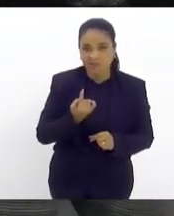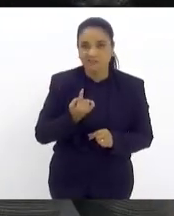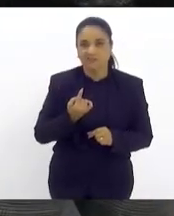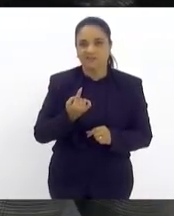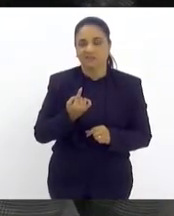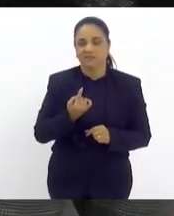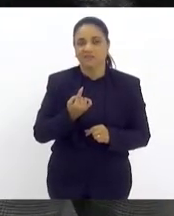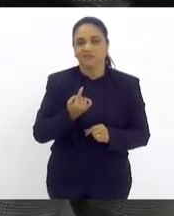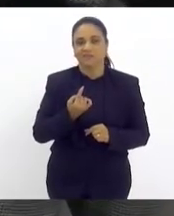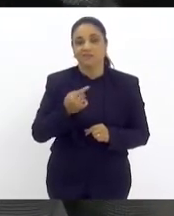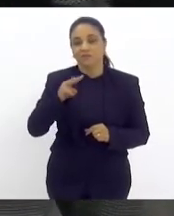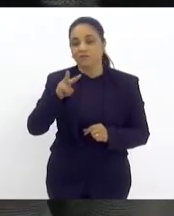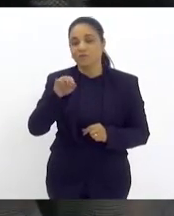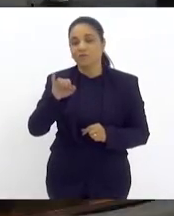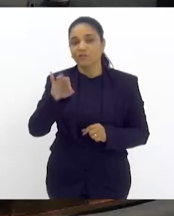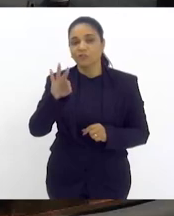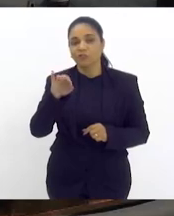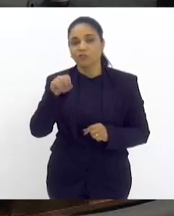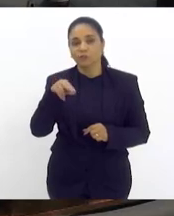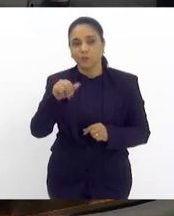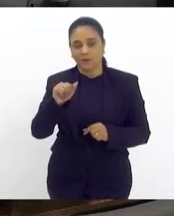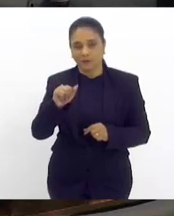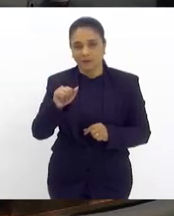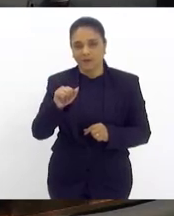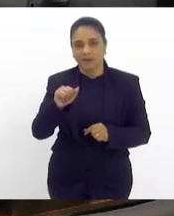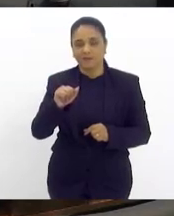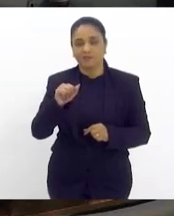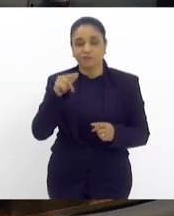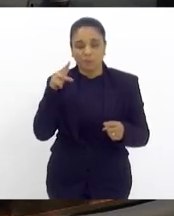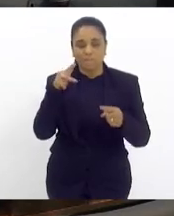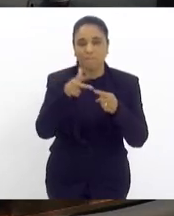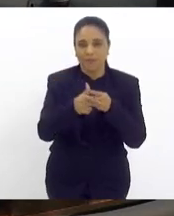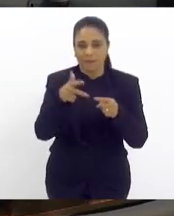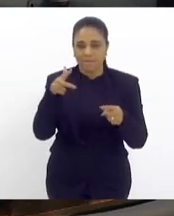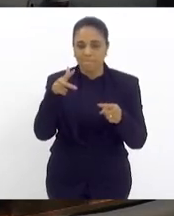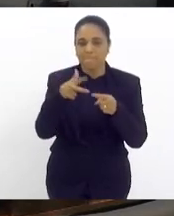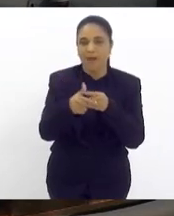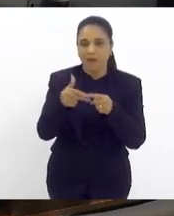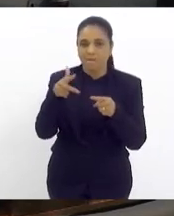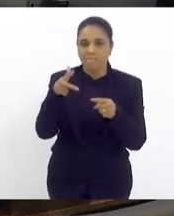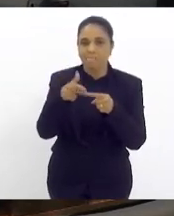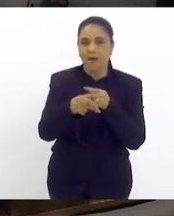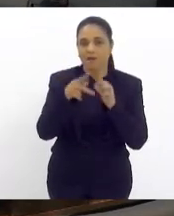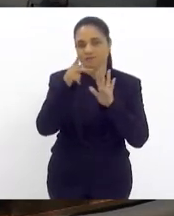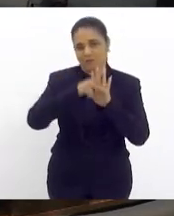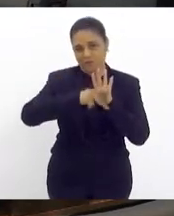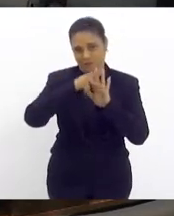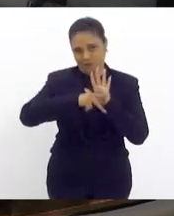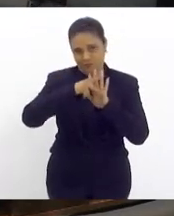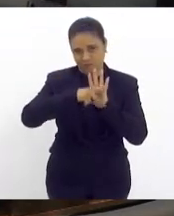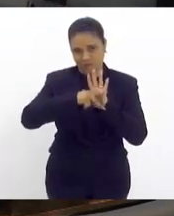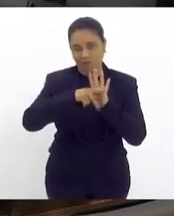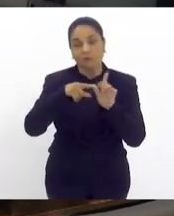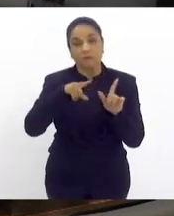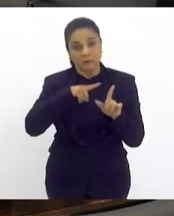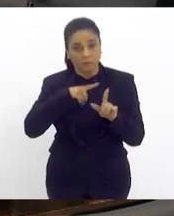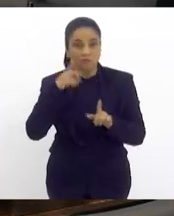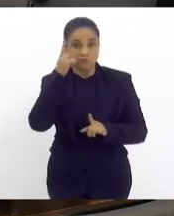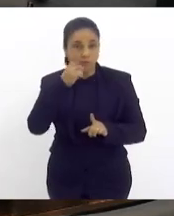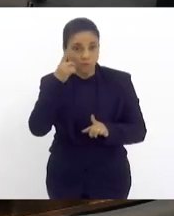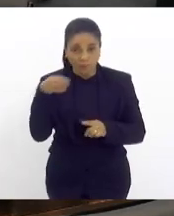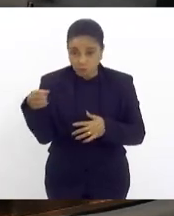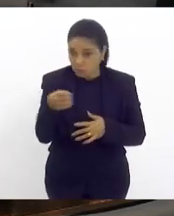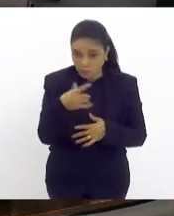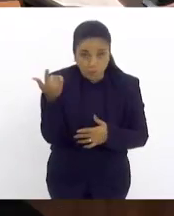somos vítimas de heparismo etário Mas o problema dos deputados mais novos também não conseguem colocar